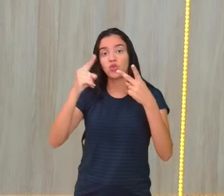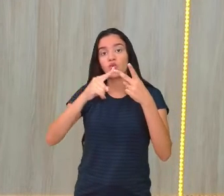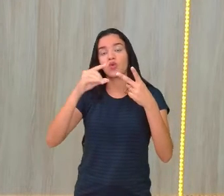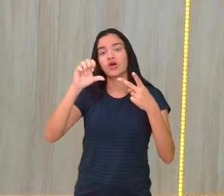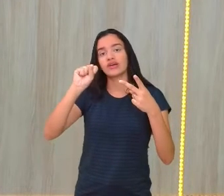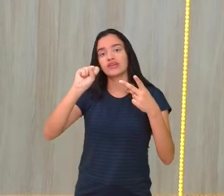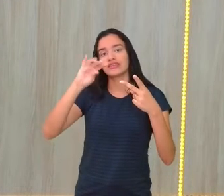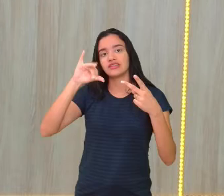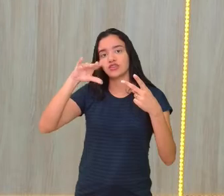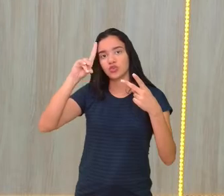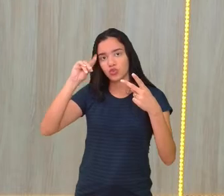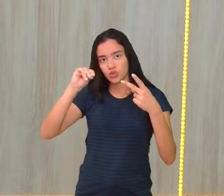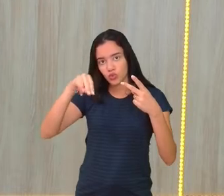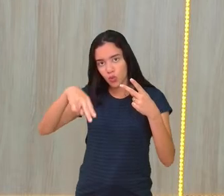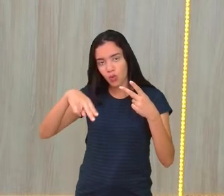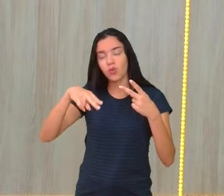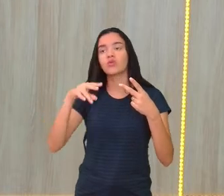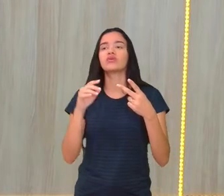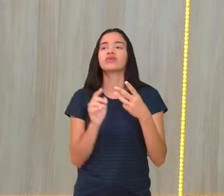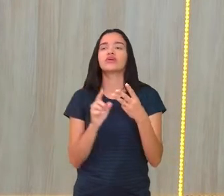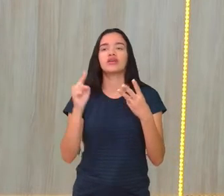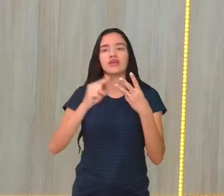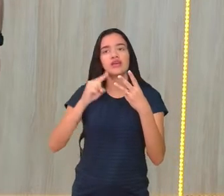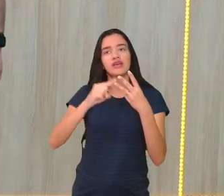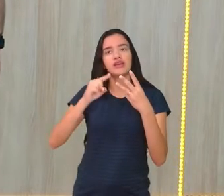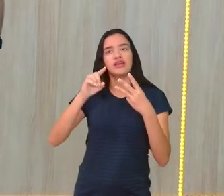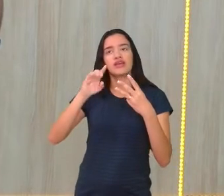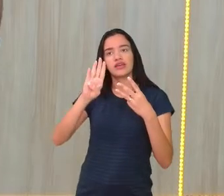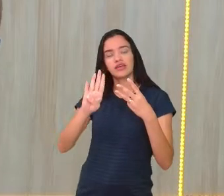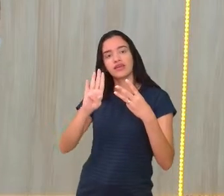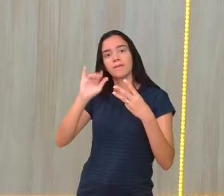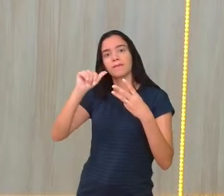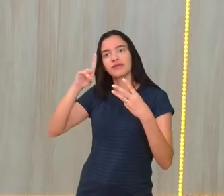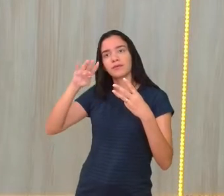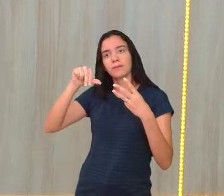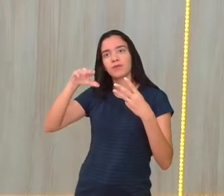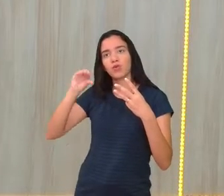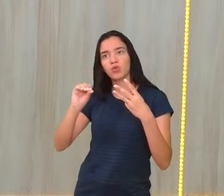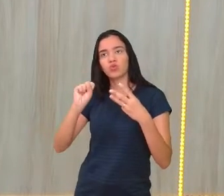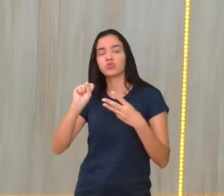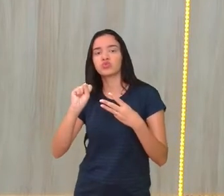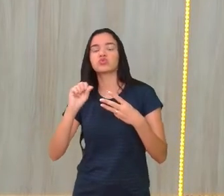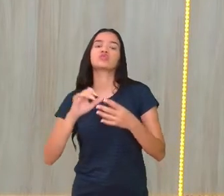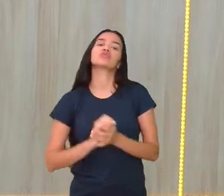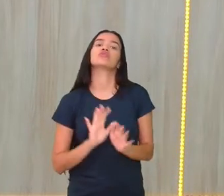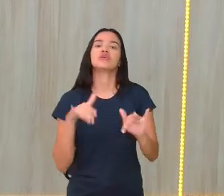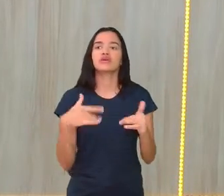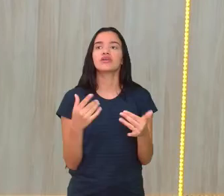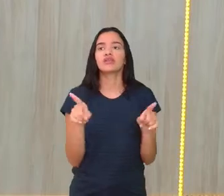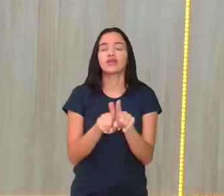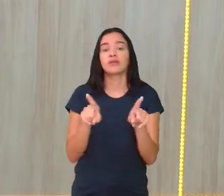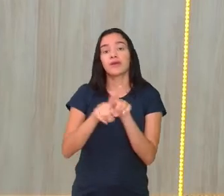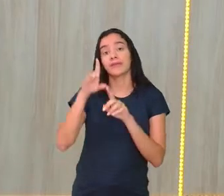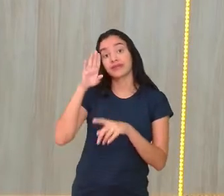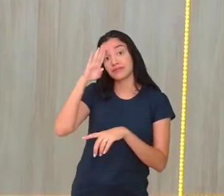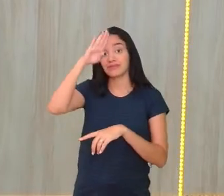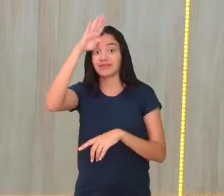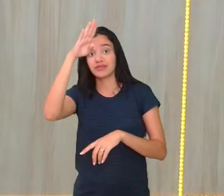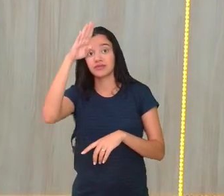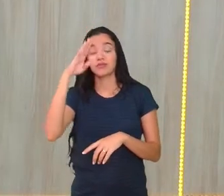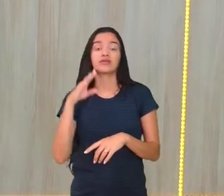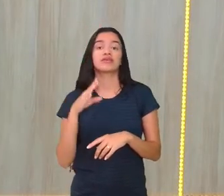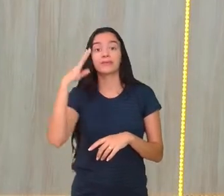Sidom e Biblos, certo? Então, principais cidades, né? E, nesse